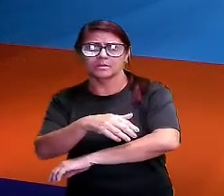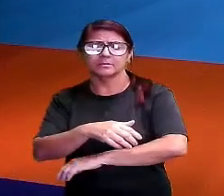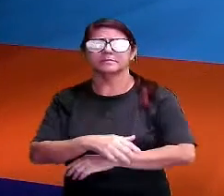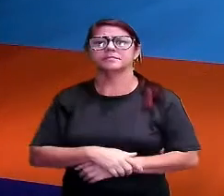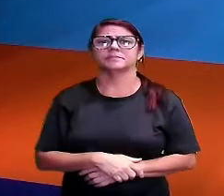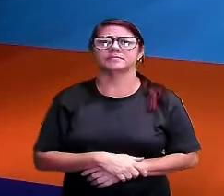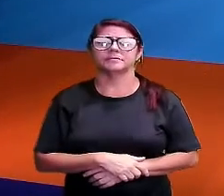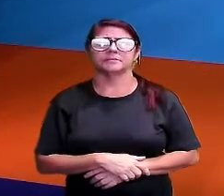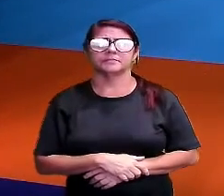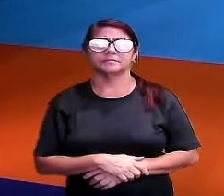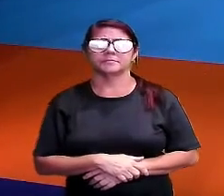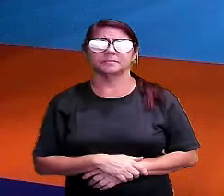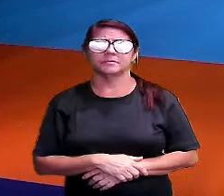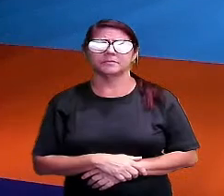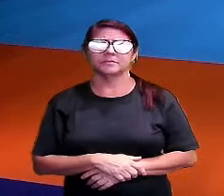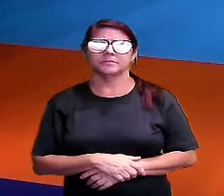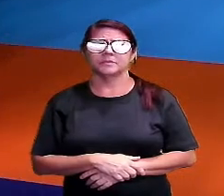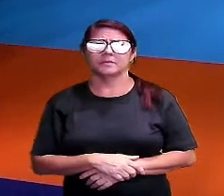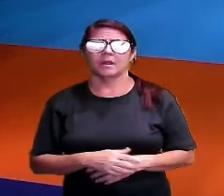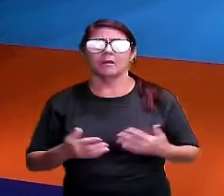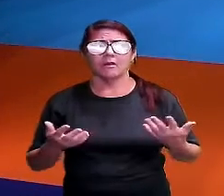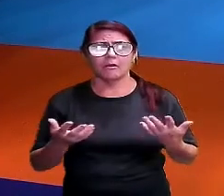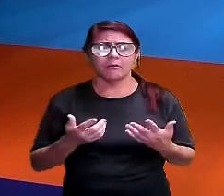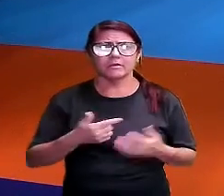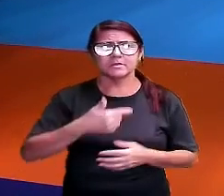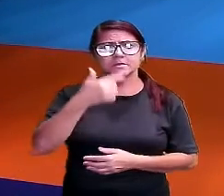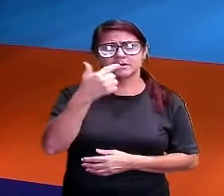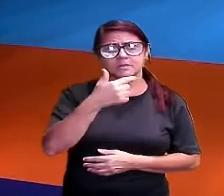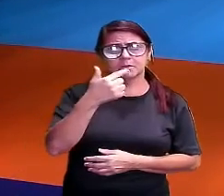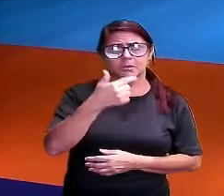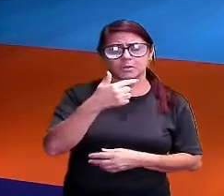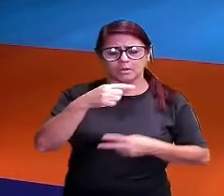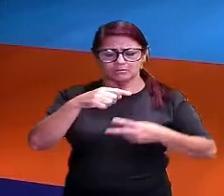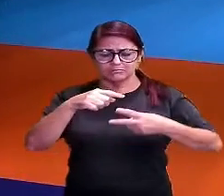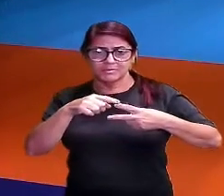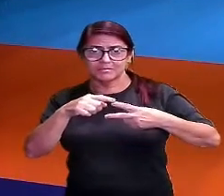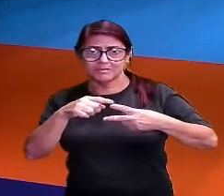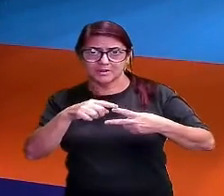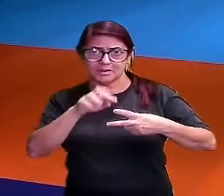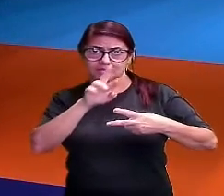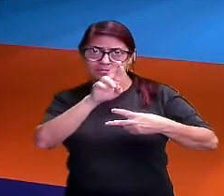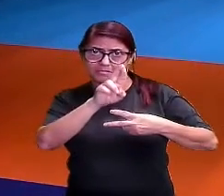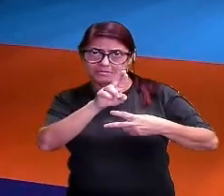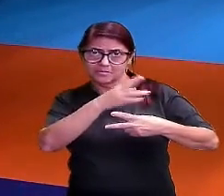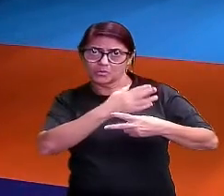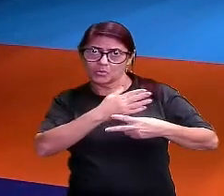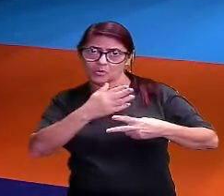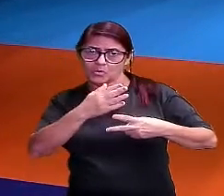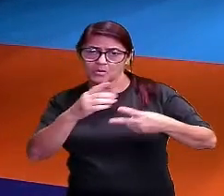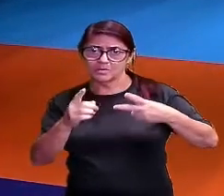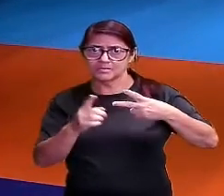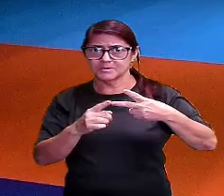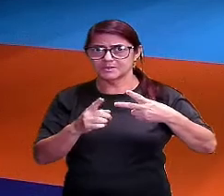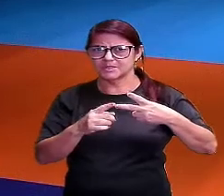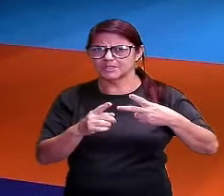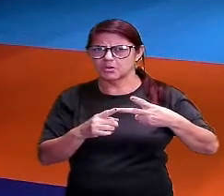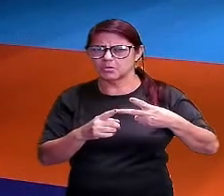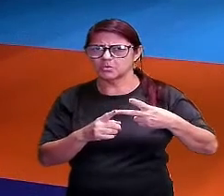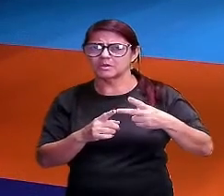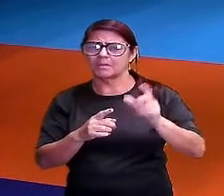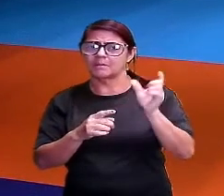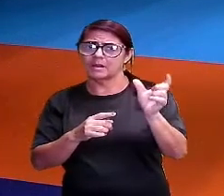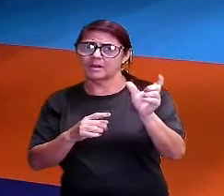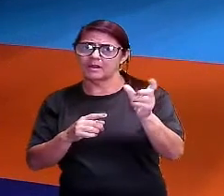regra, vamos ver aqui a segunda regra baixando aqui pra gente. Pronto. Olha aqui, palavras